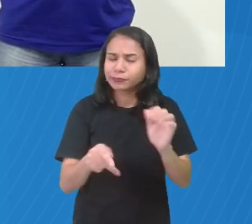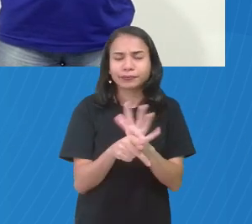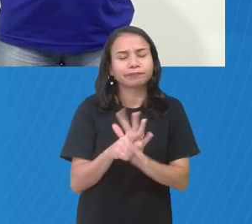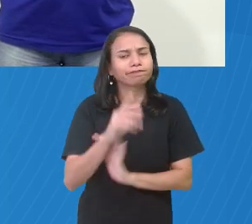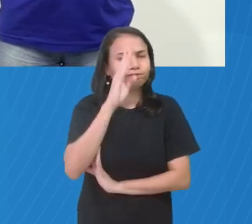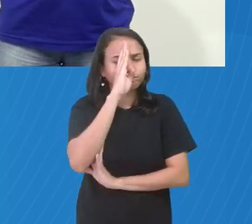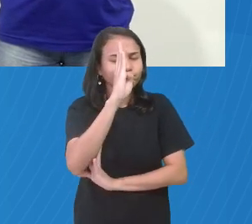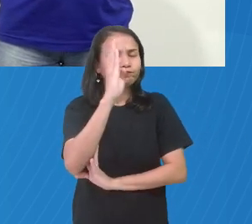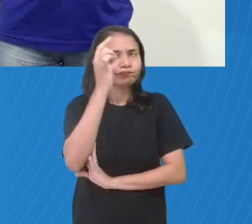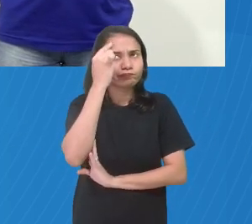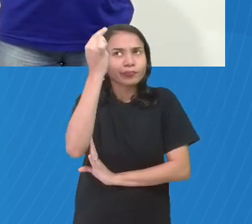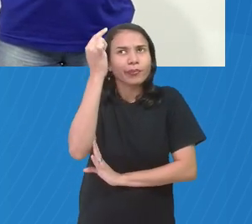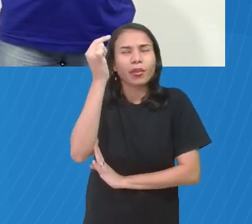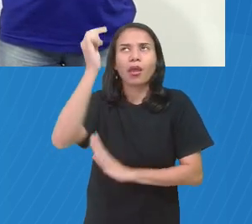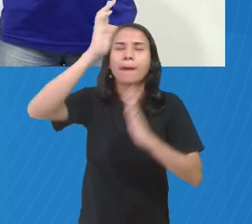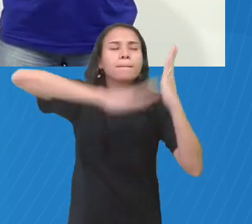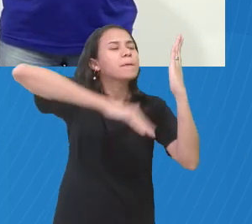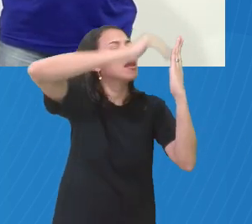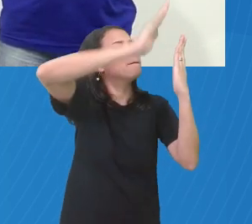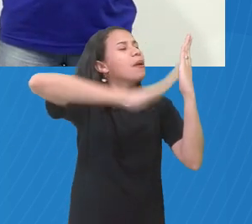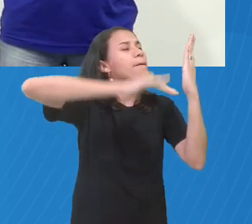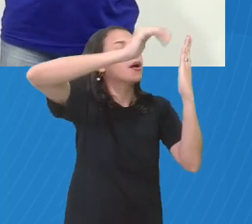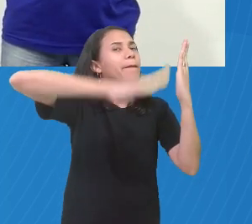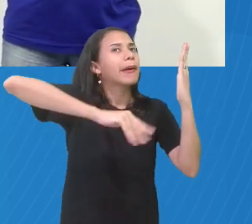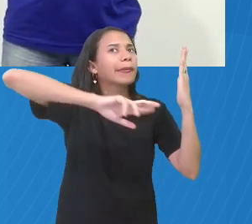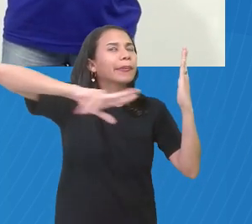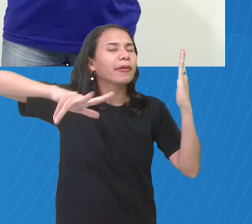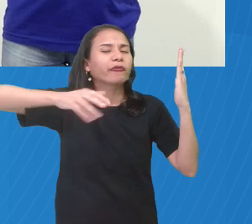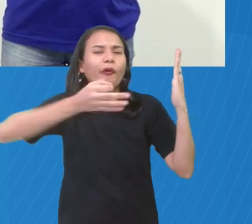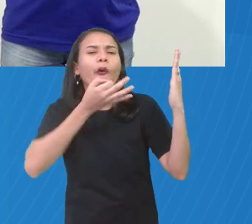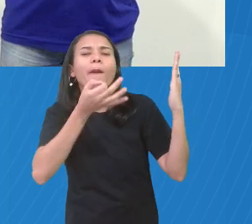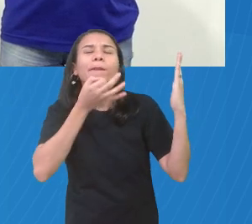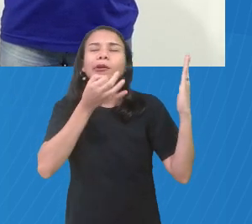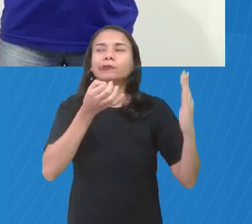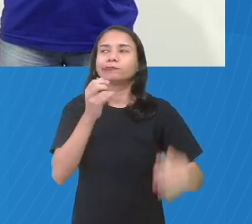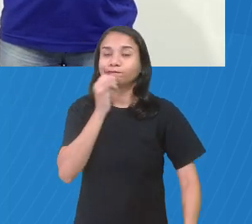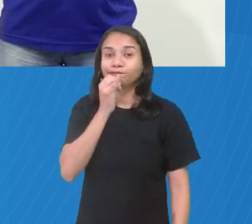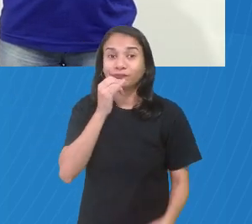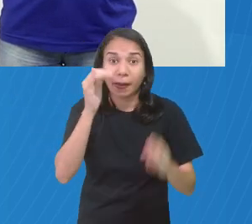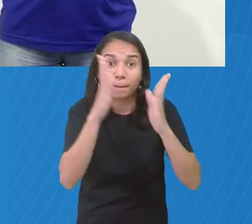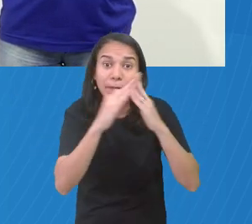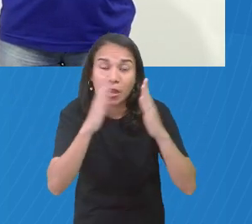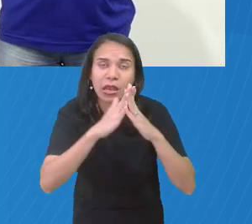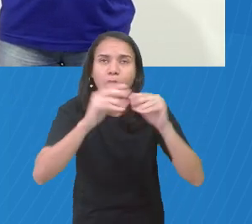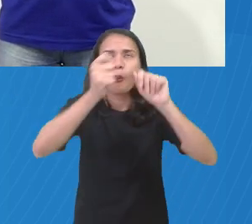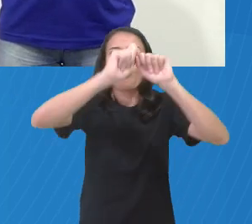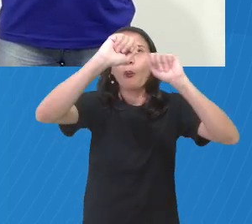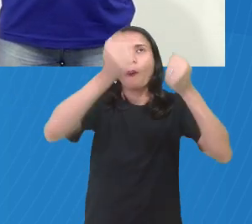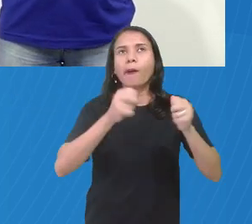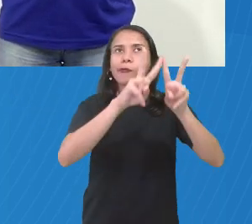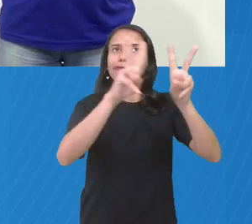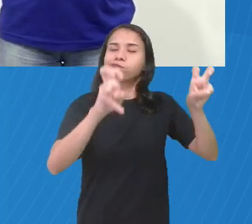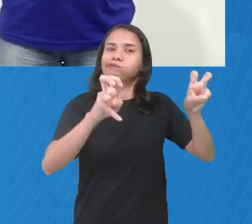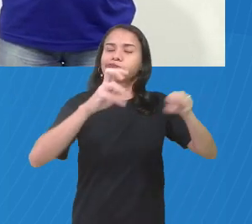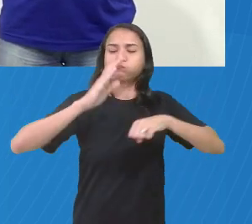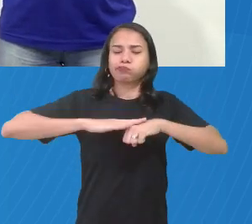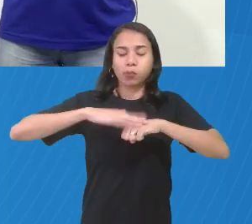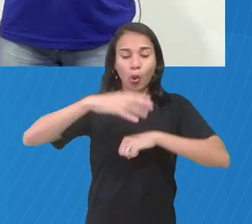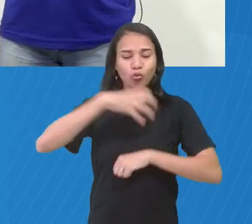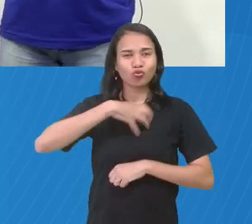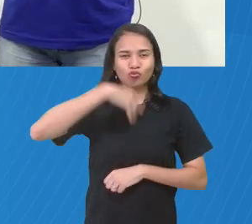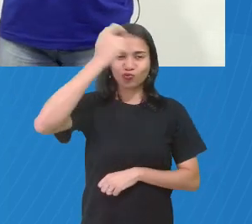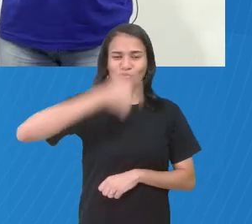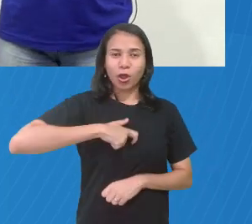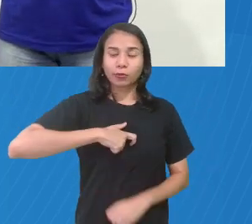né, principalmente, e pintores e tal, você pede para ele fazer uma arte de determinado assunto, ele vai fazer de um jeito. E